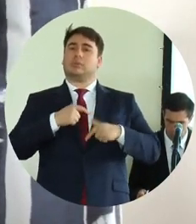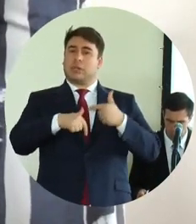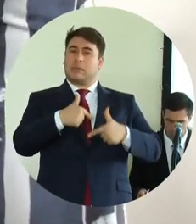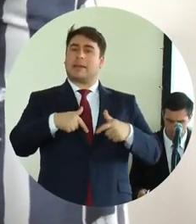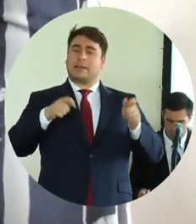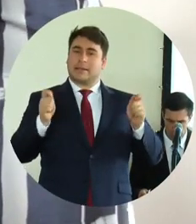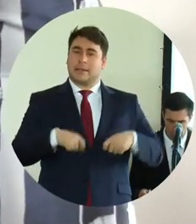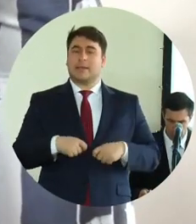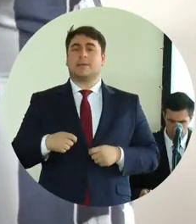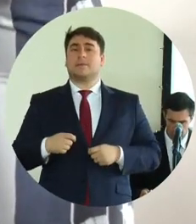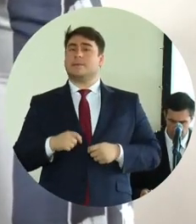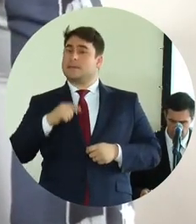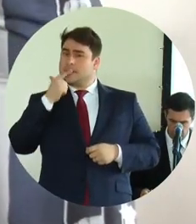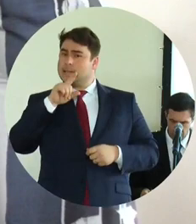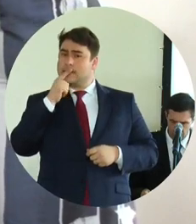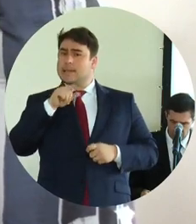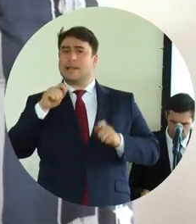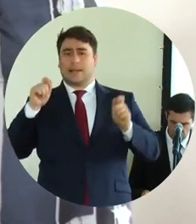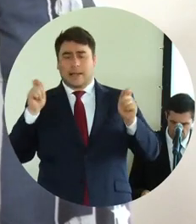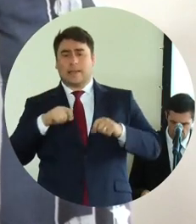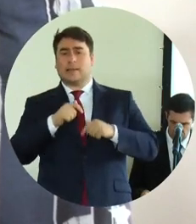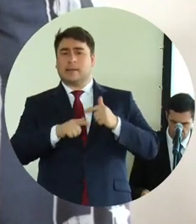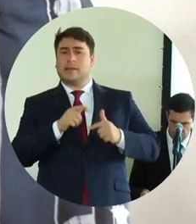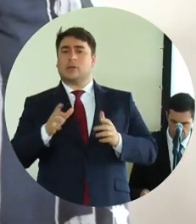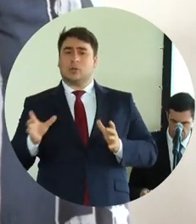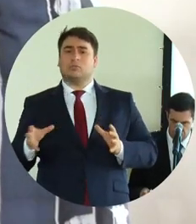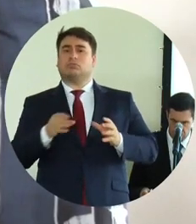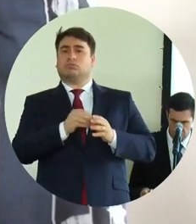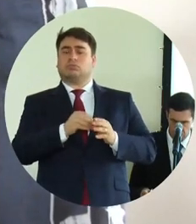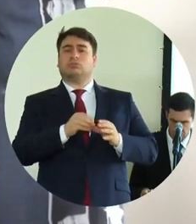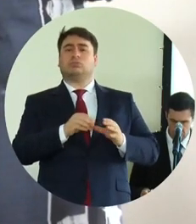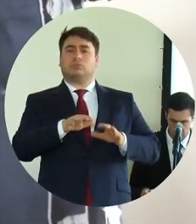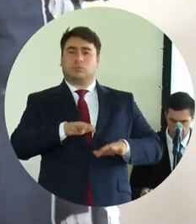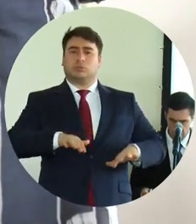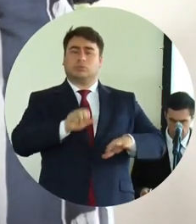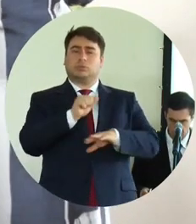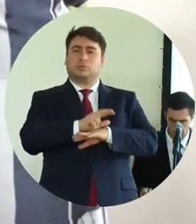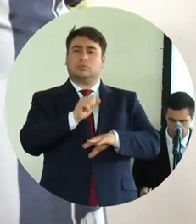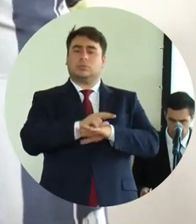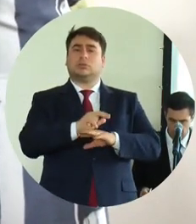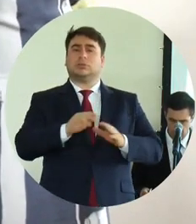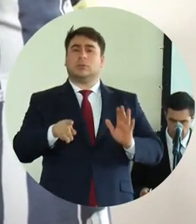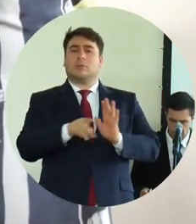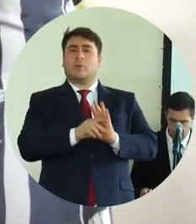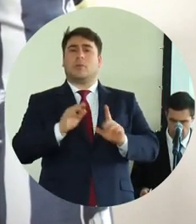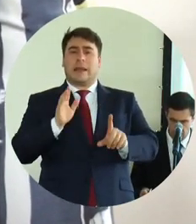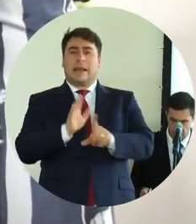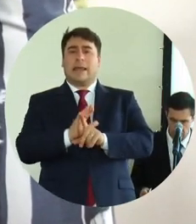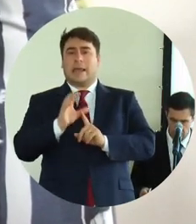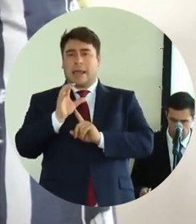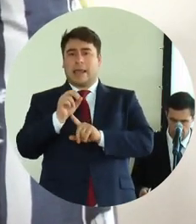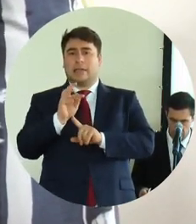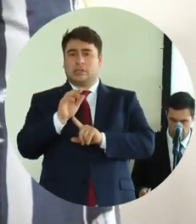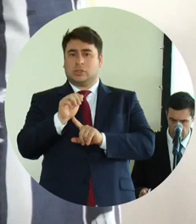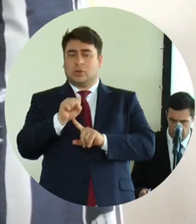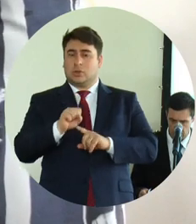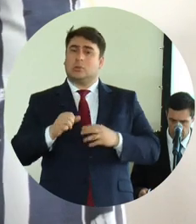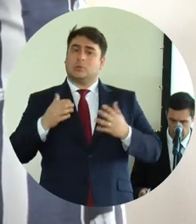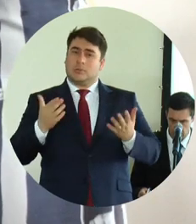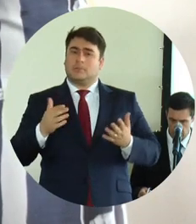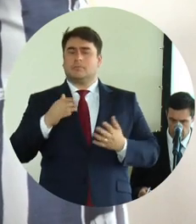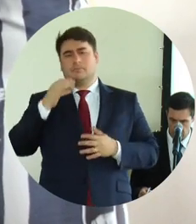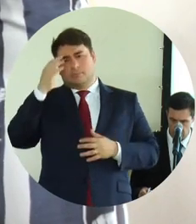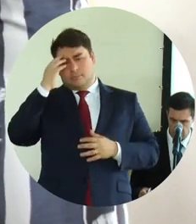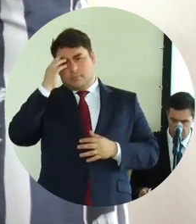e com condições de ocupar as vagas decorrentes da lei de cotas. Só para os